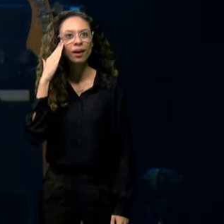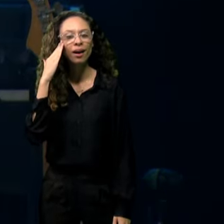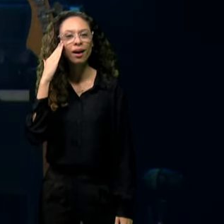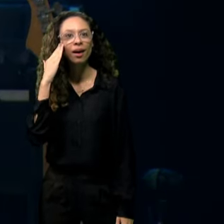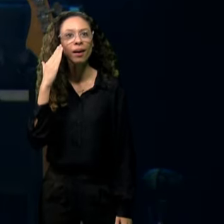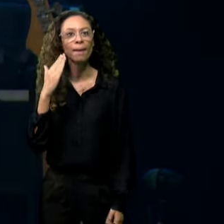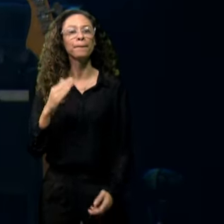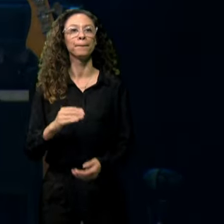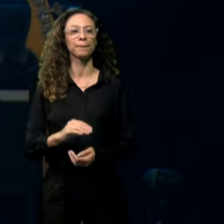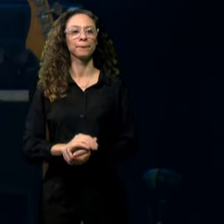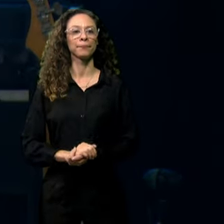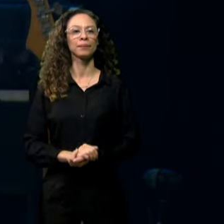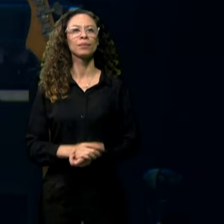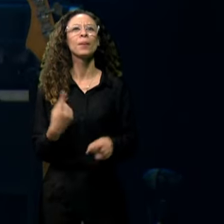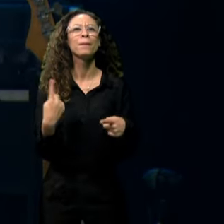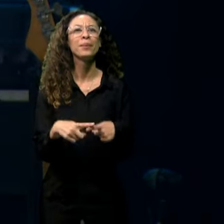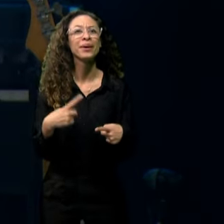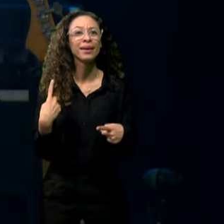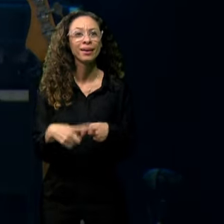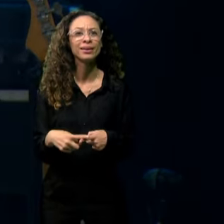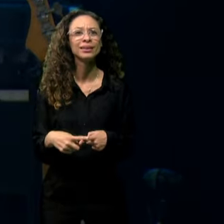e Isso é perfeitamente